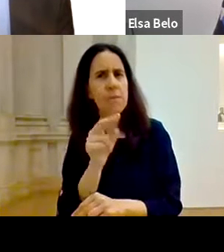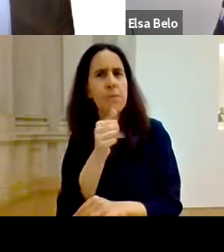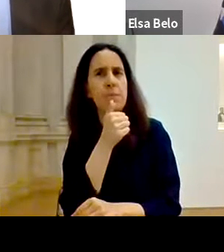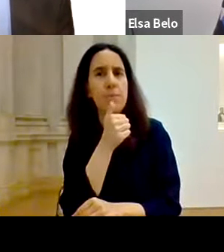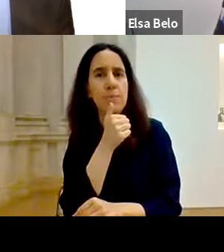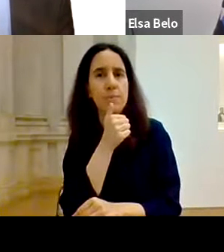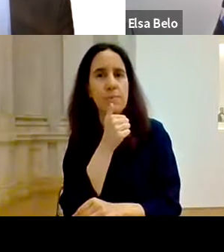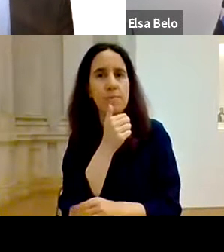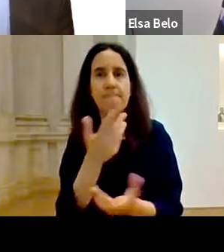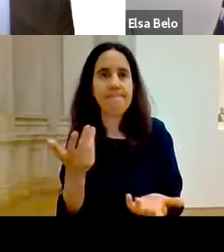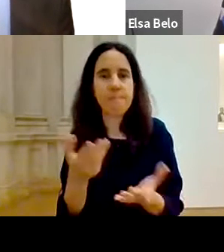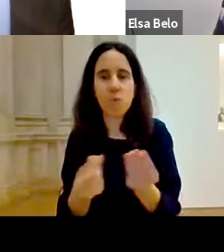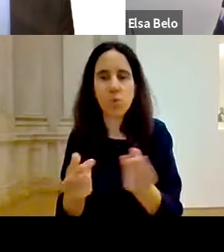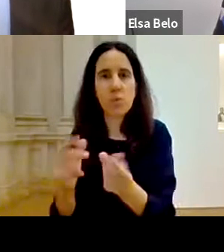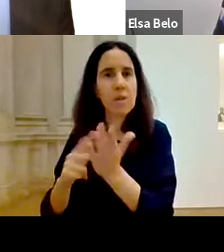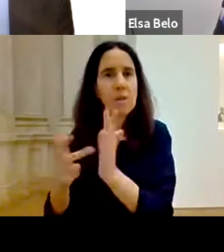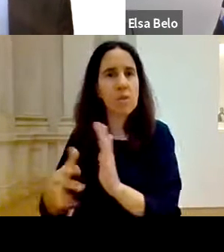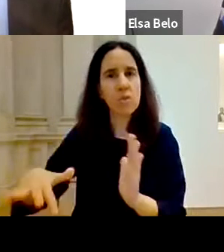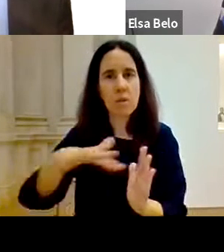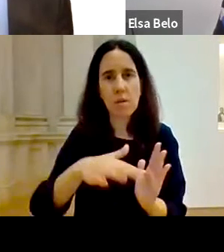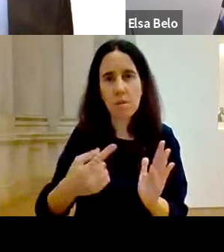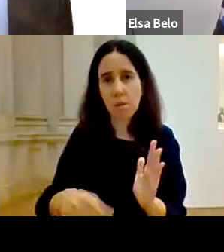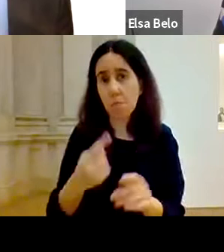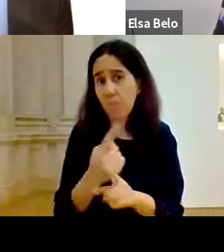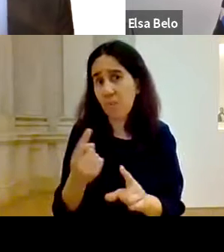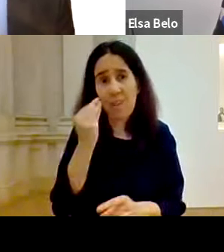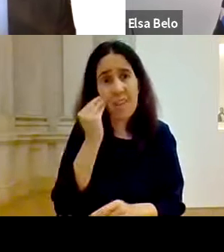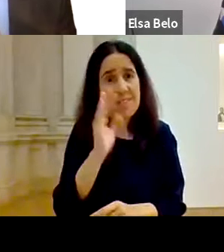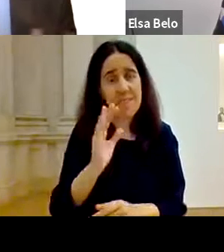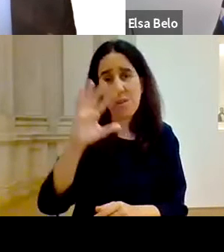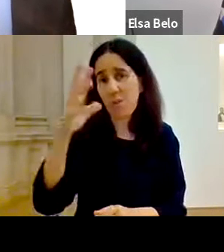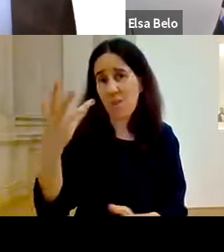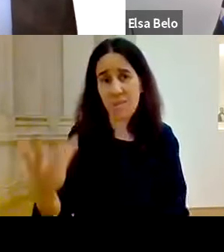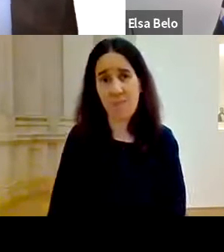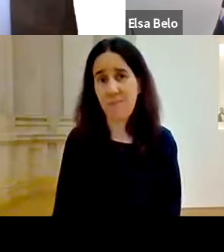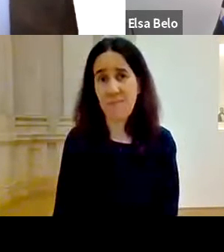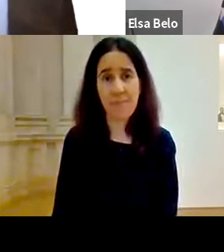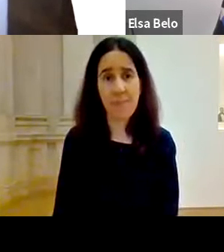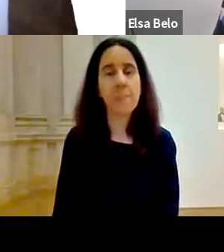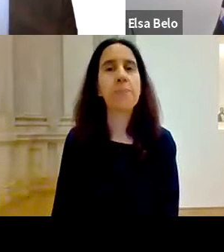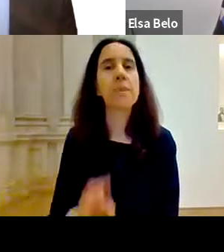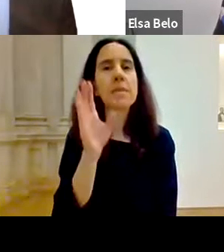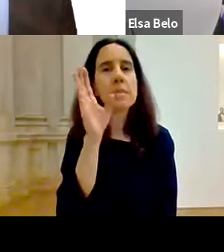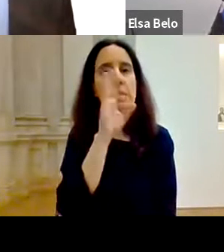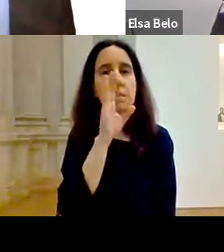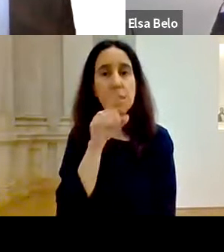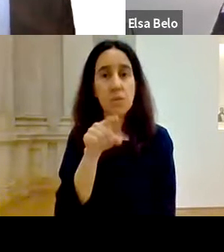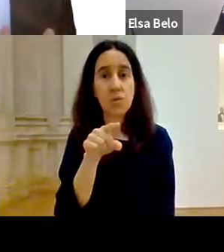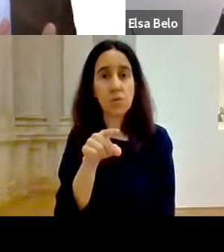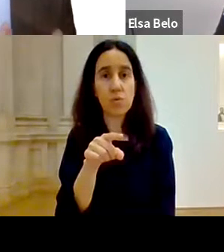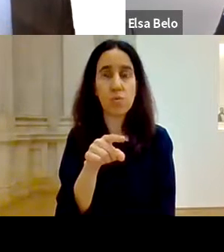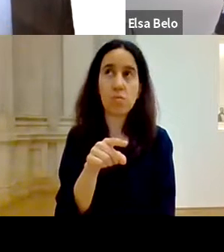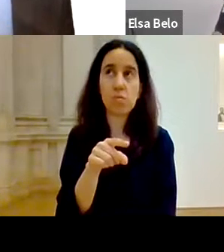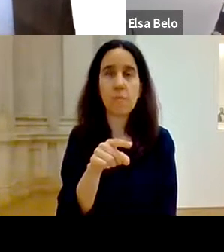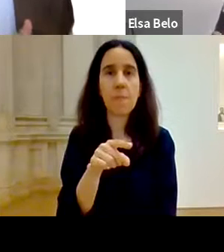ver as soluções tecnológicas que têm, porque é assim que a coisa acontece. Se isto for